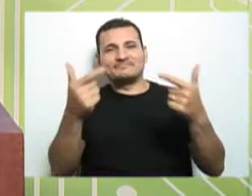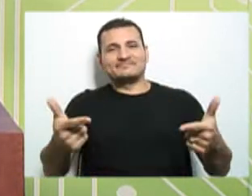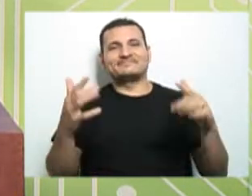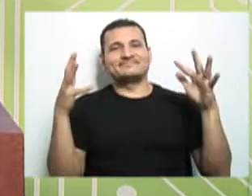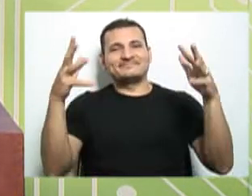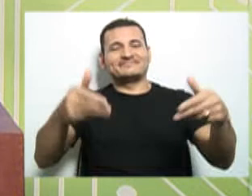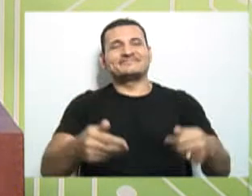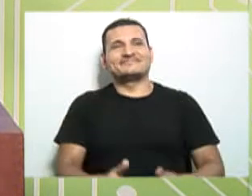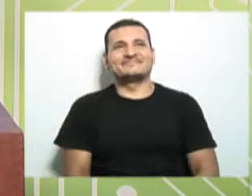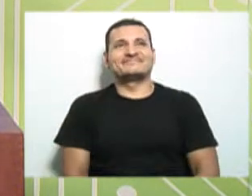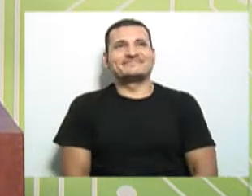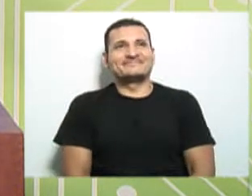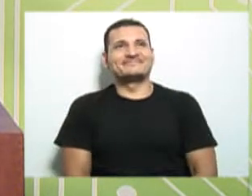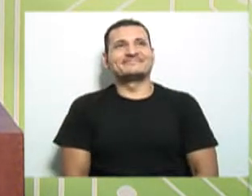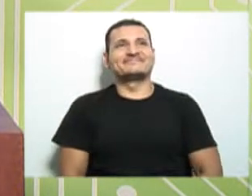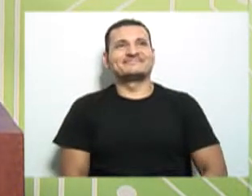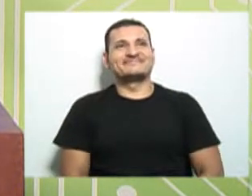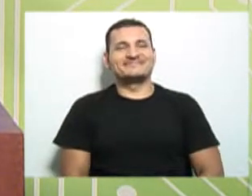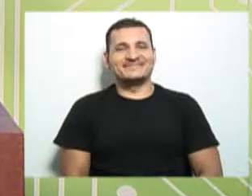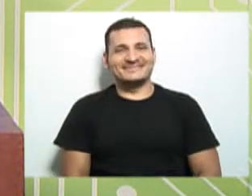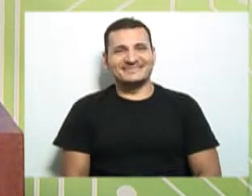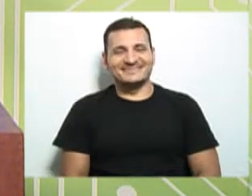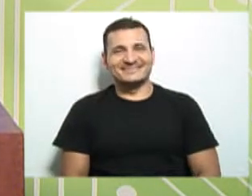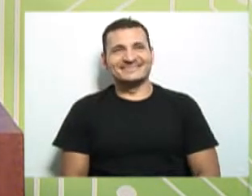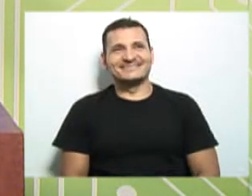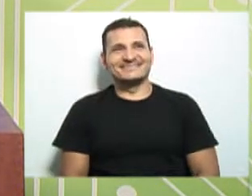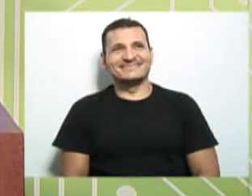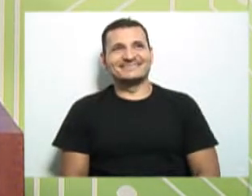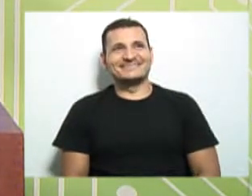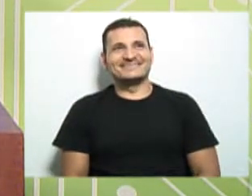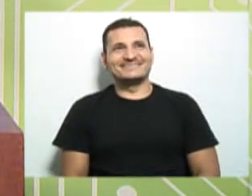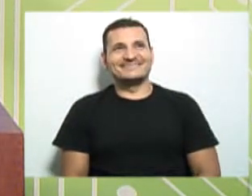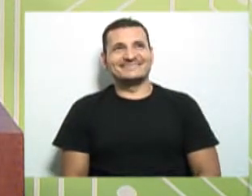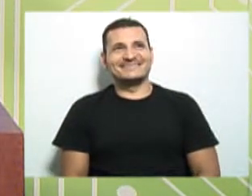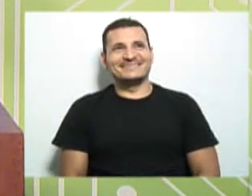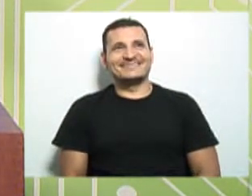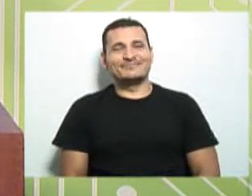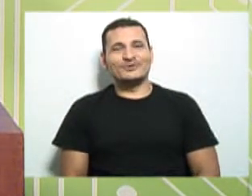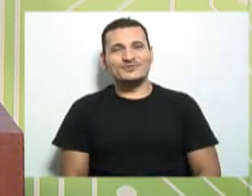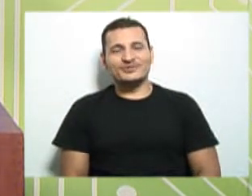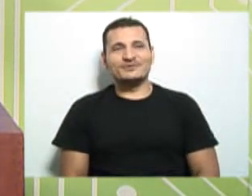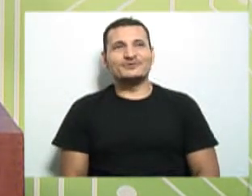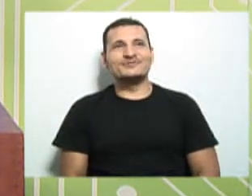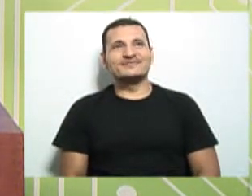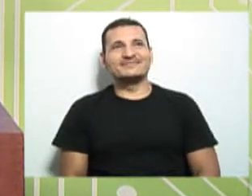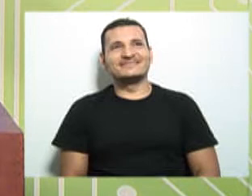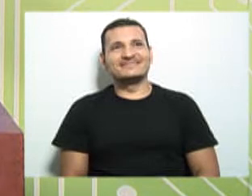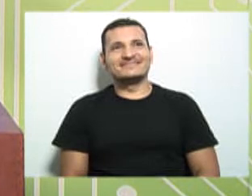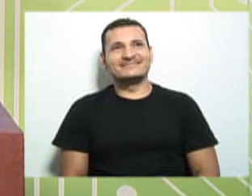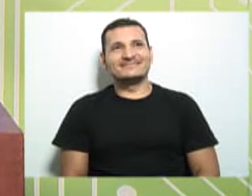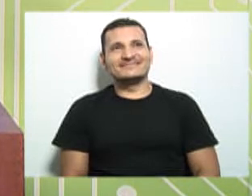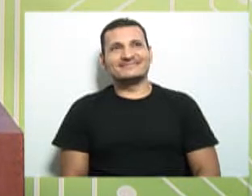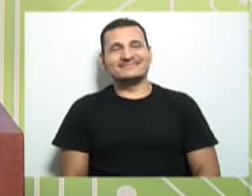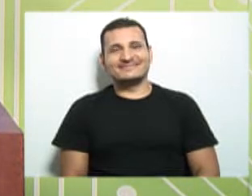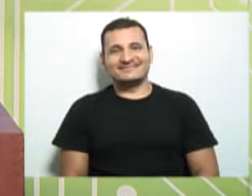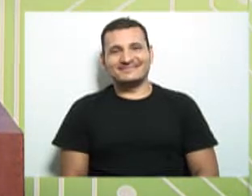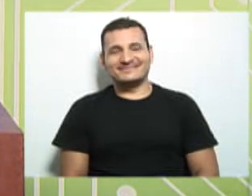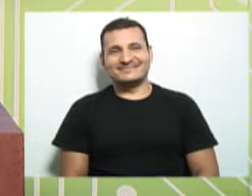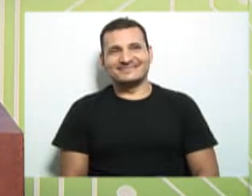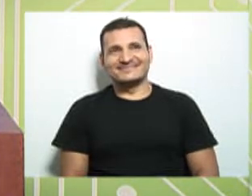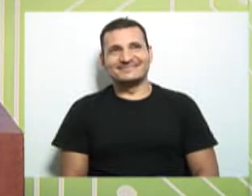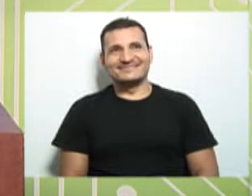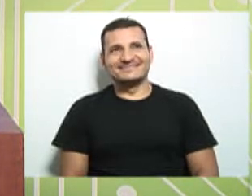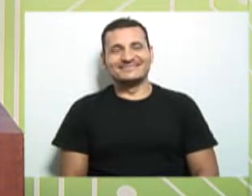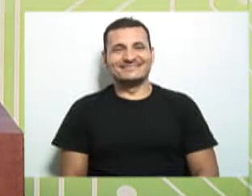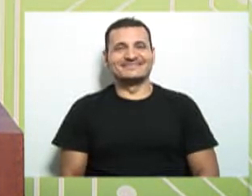Olha que legal. O que quer dizer isso aí, Jacó? Fala aí pra mim. Boa sorte a todos. Olha